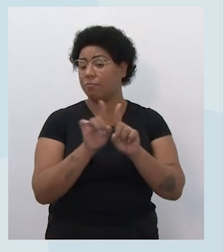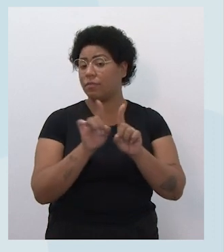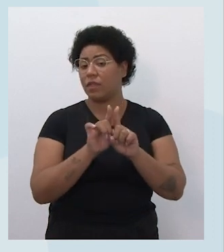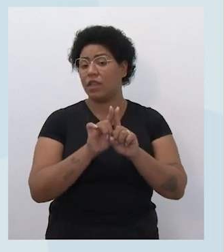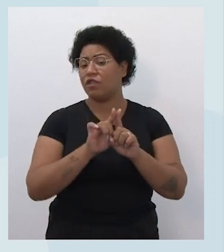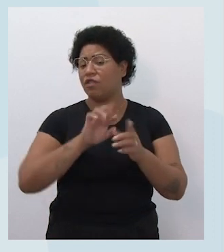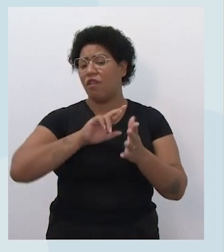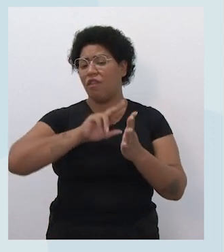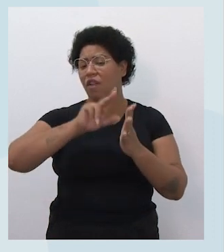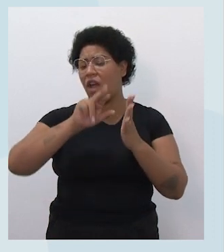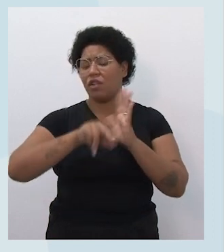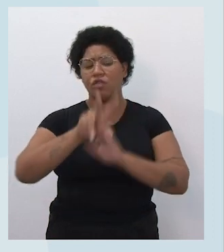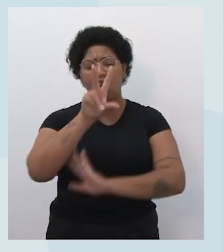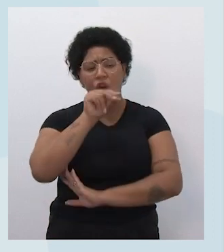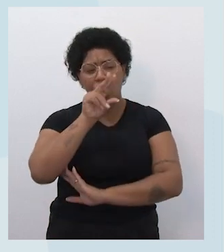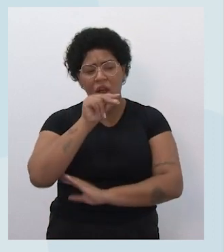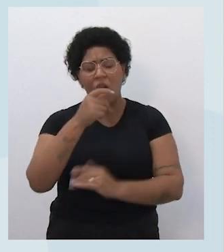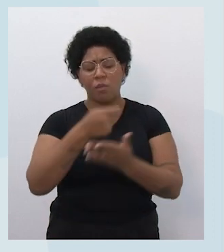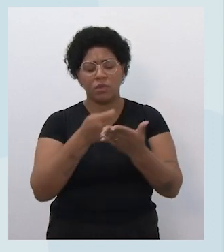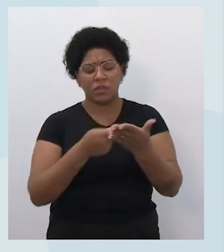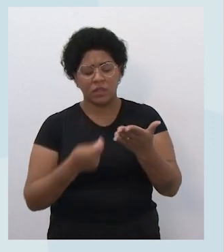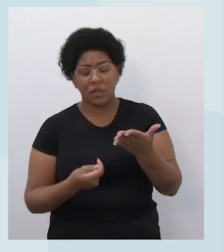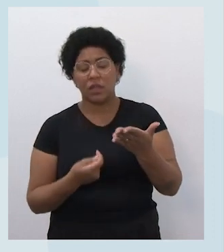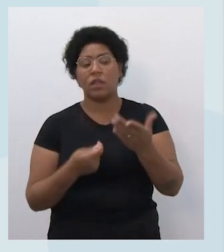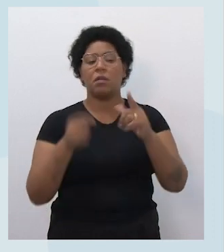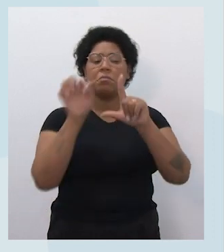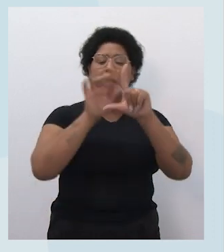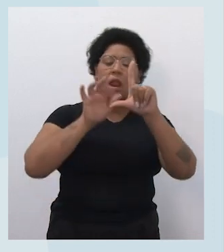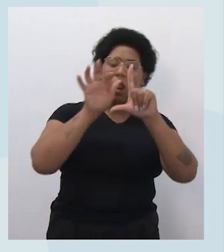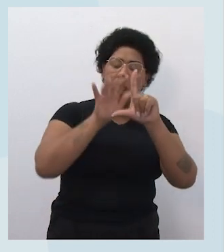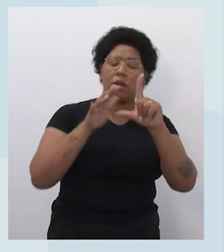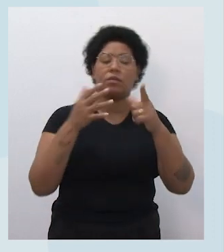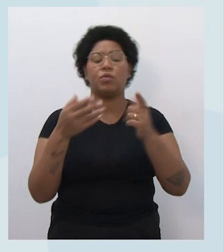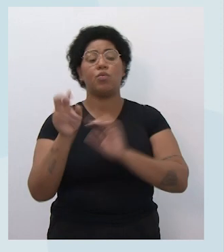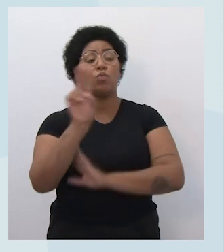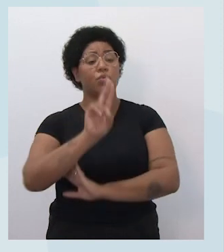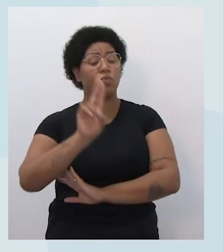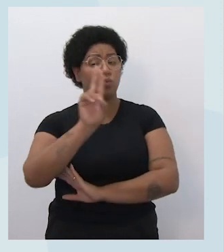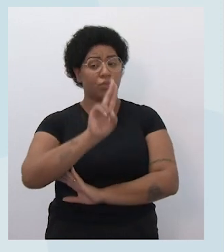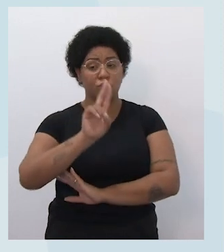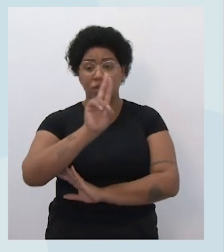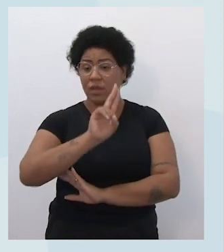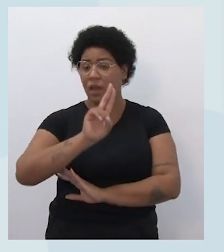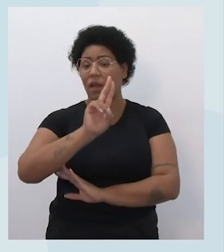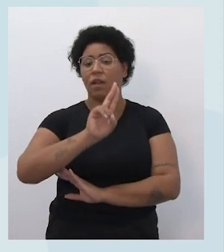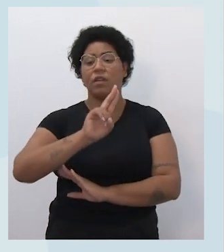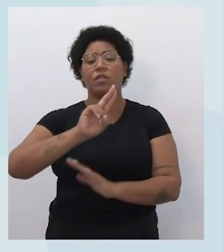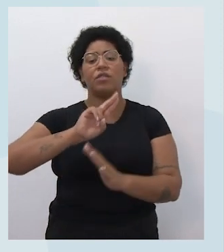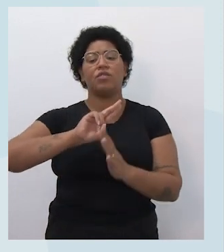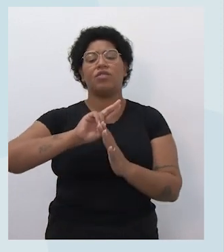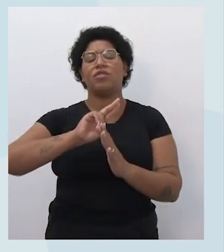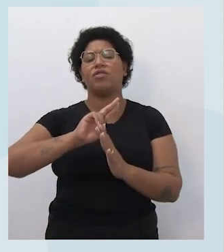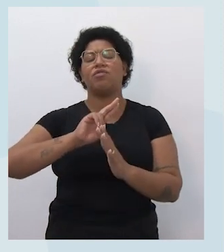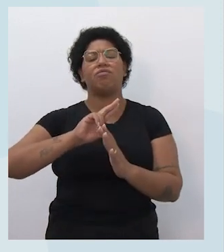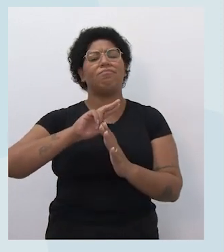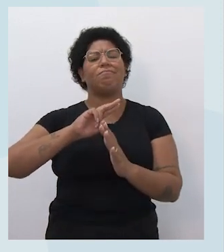comunicação, oral, escrita, pictográfica, utilização das multissemioses, enfim, ele precisa estar por dentro de toda essa